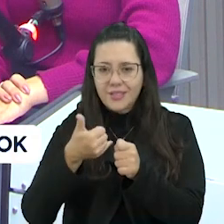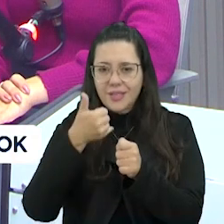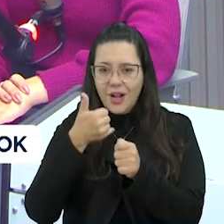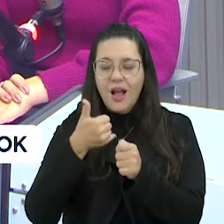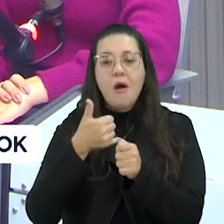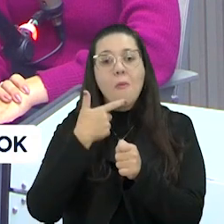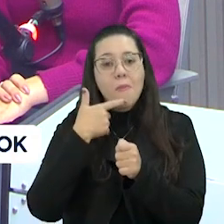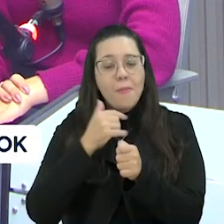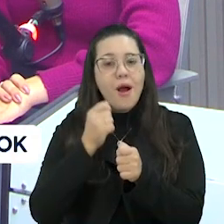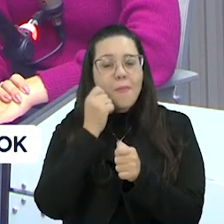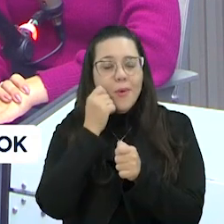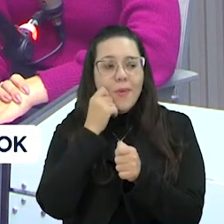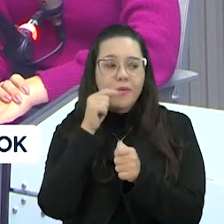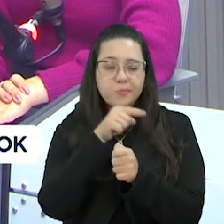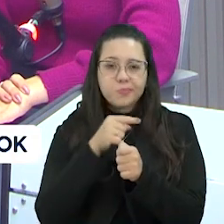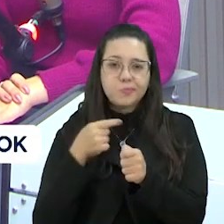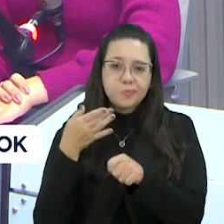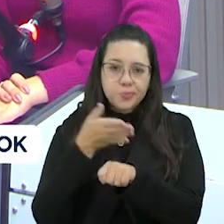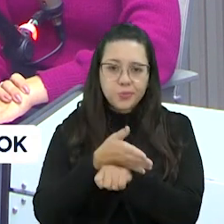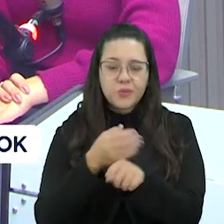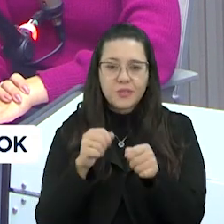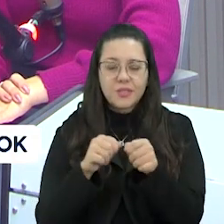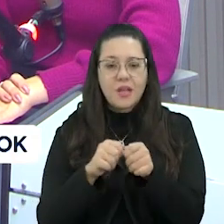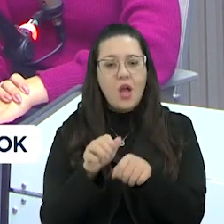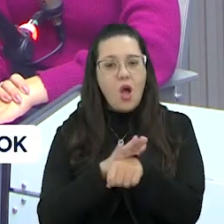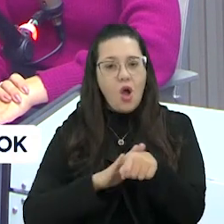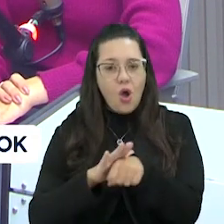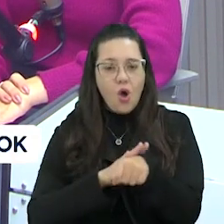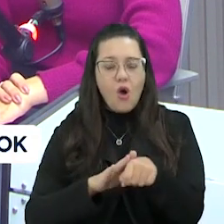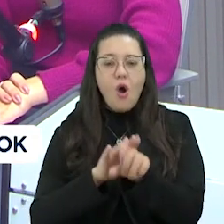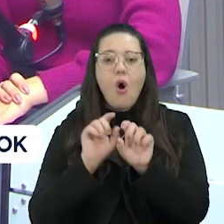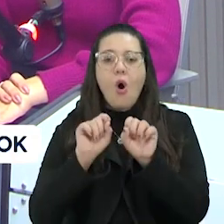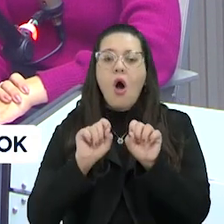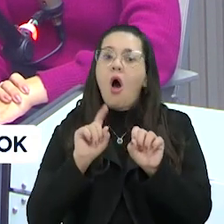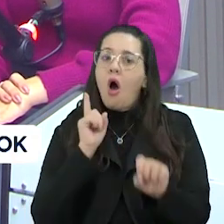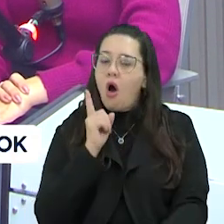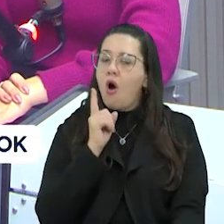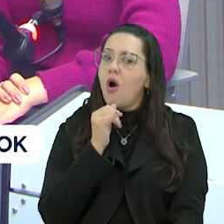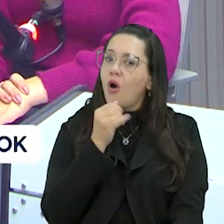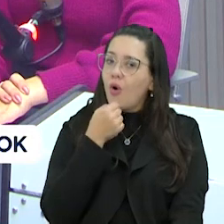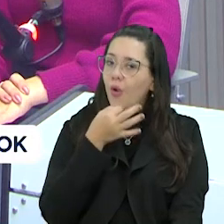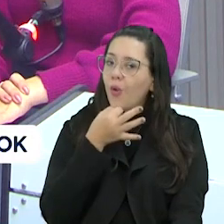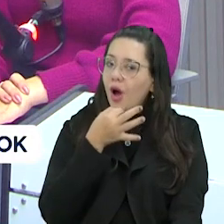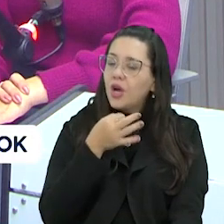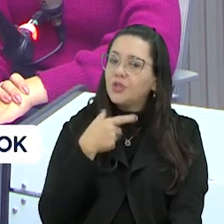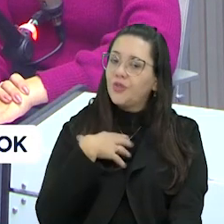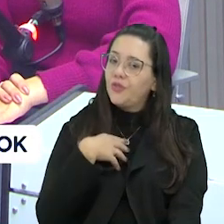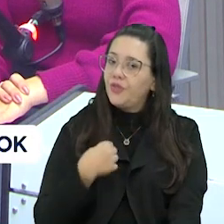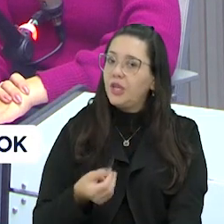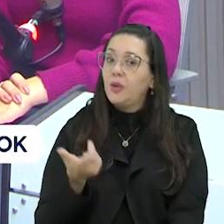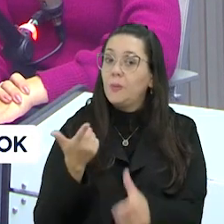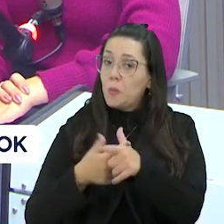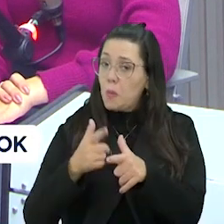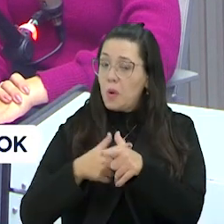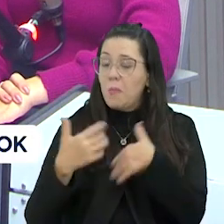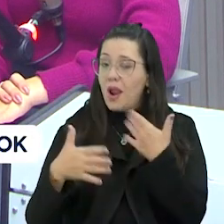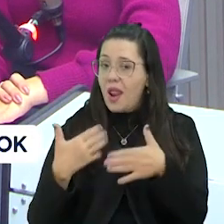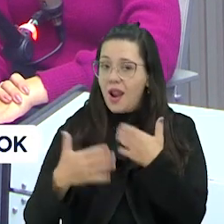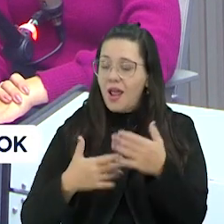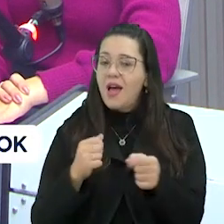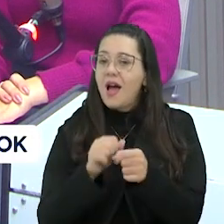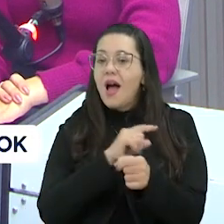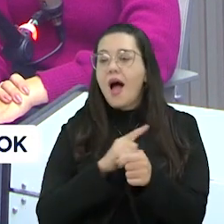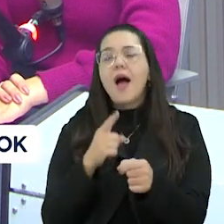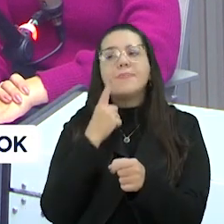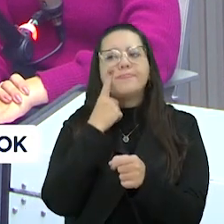a gente, informando conversas ou situações em que os filhos estavam envolvidos, e isso foi muito bom, né? A gente conseguiu atuar de uma